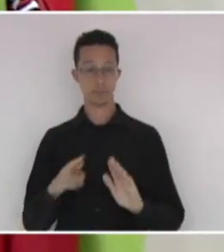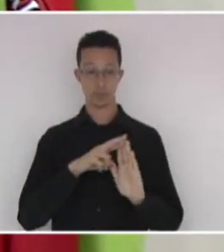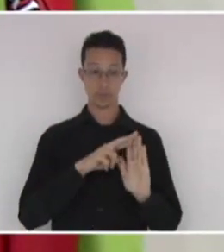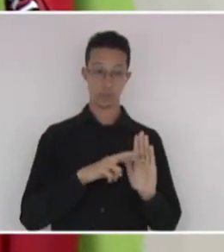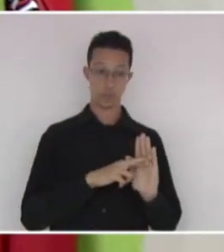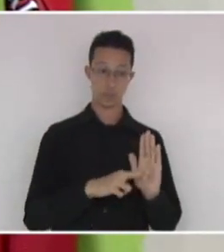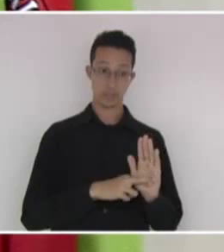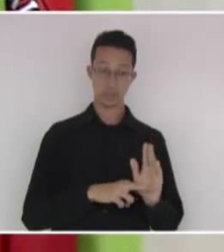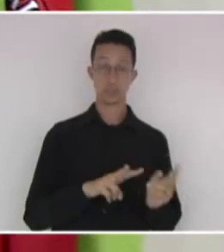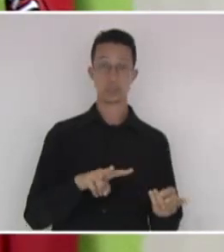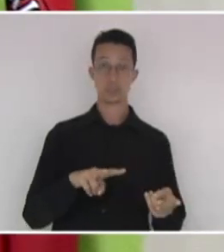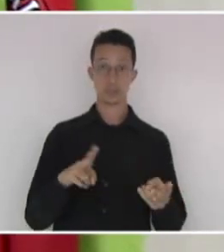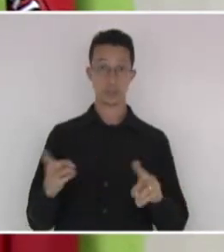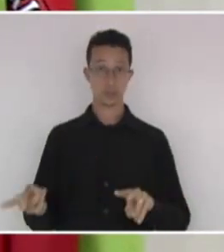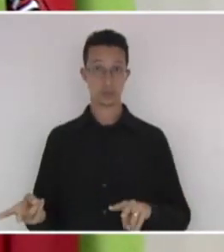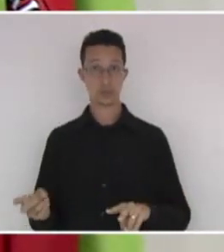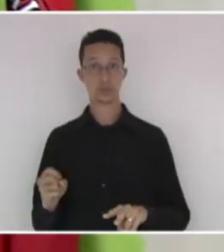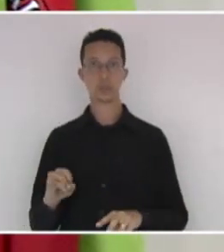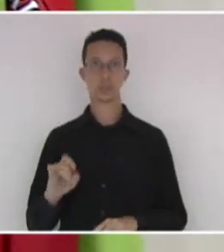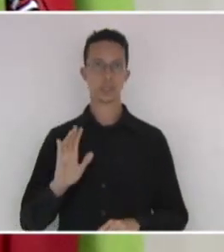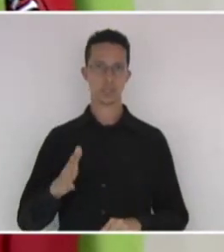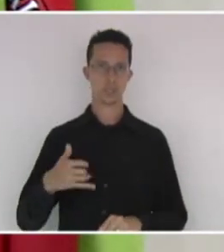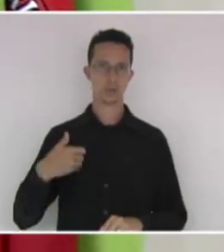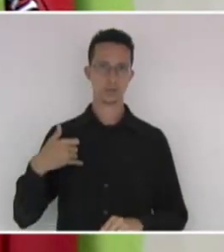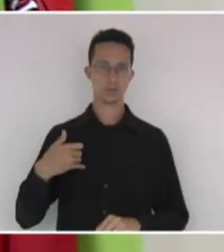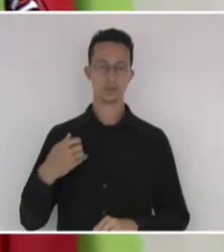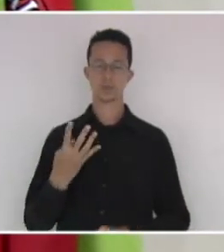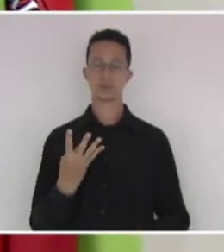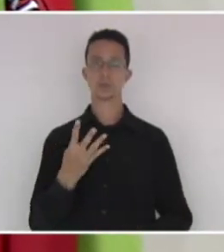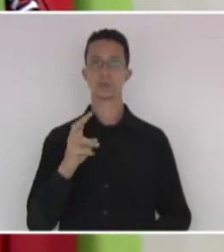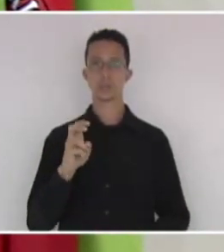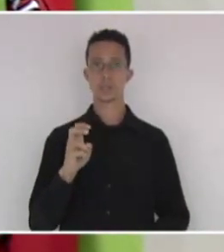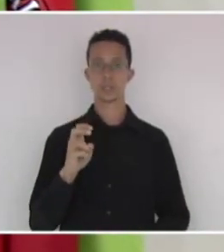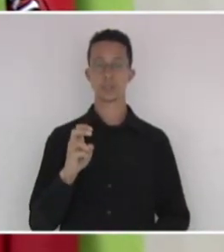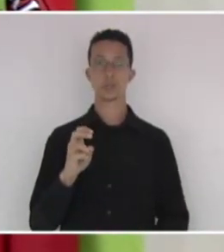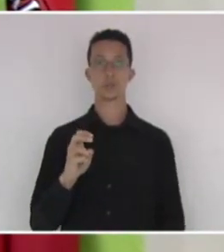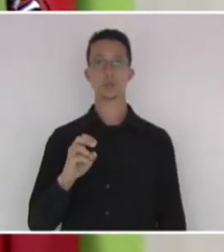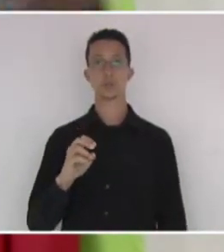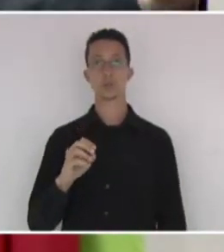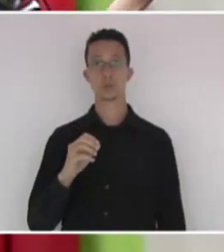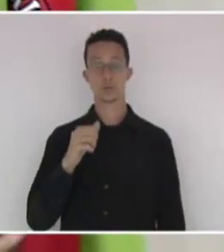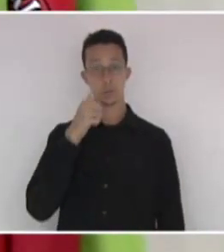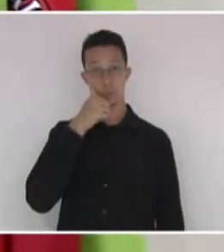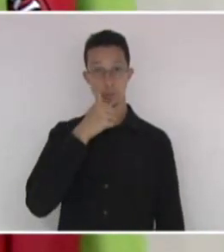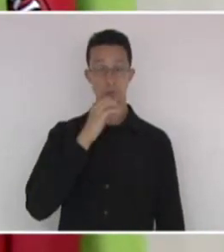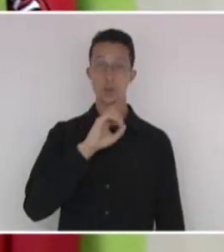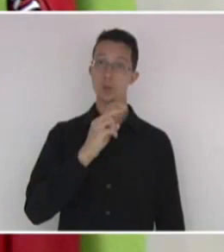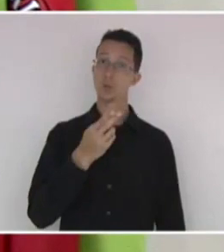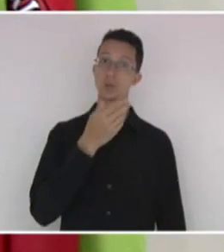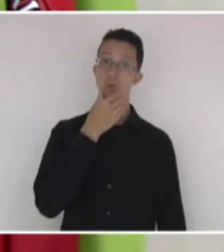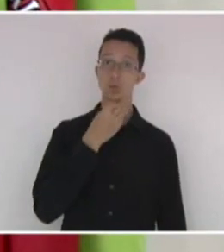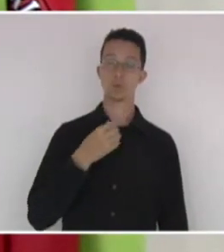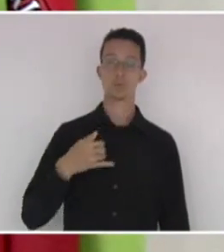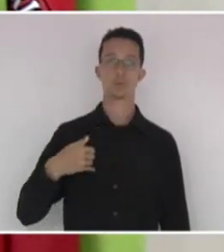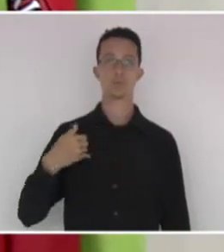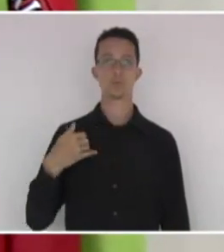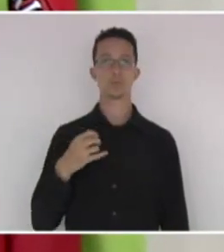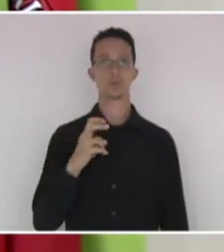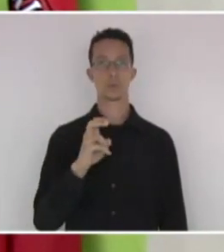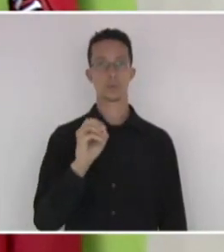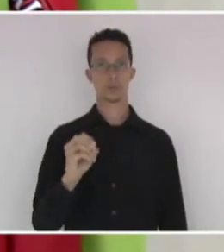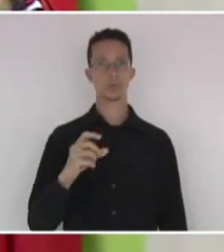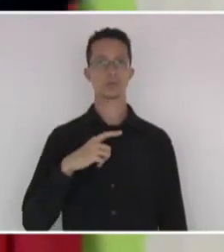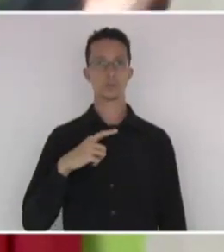transição, para quem tem mais de 45 anos mulher ou 50 homens, há uma penalização excessiva de